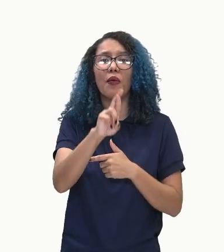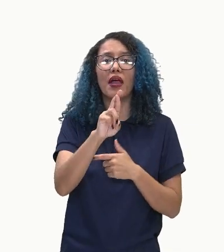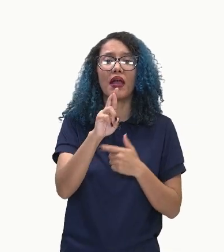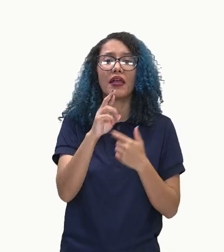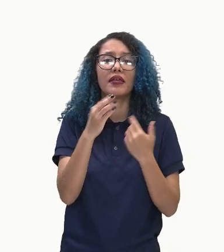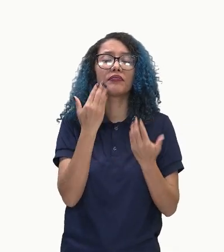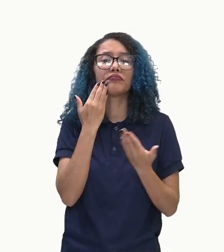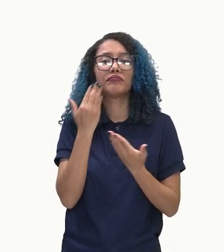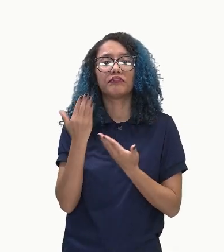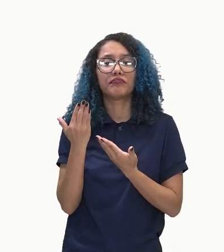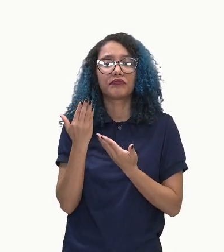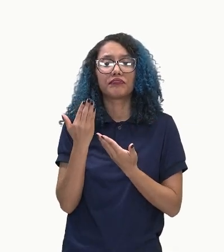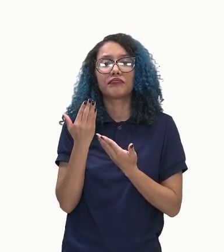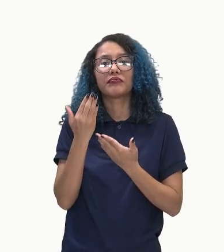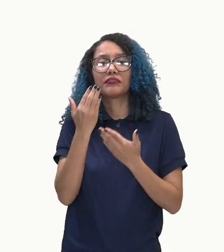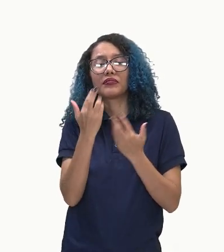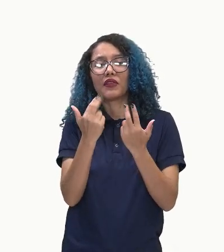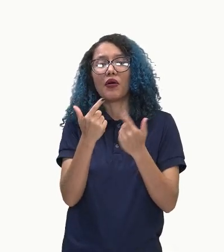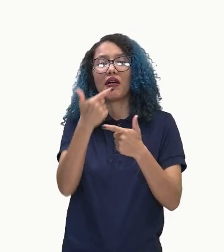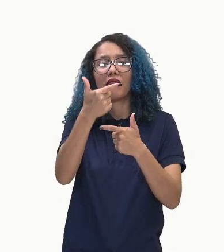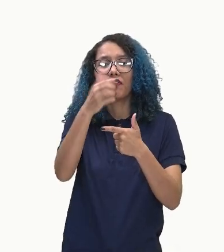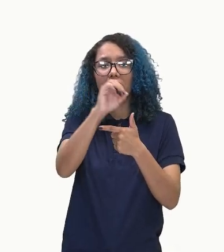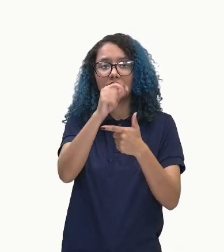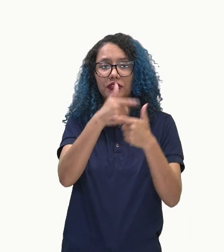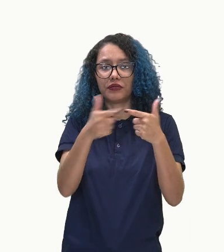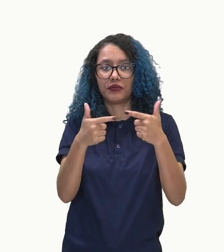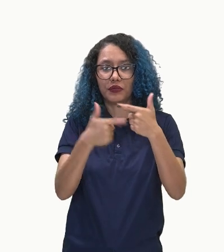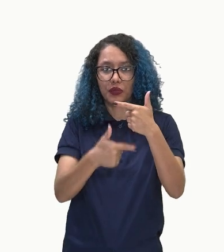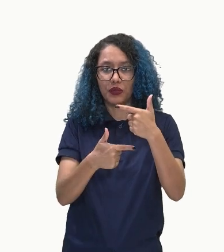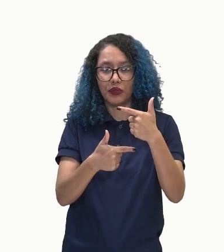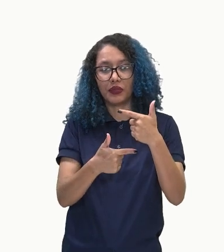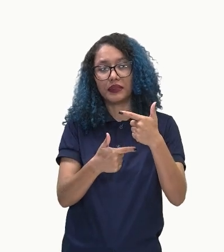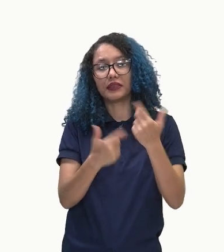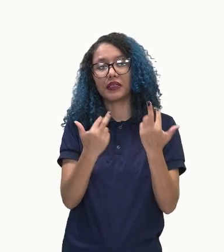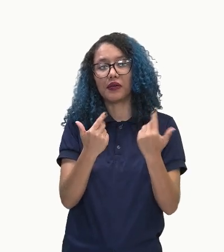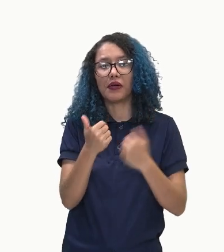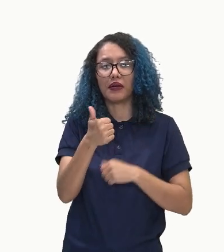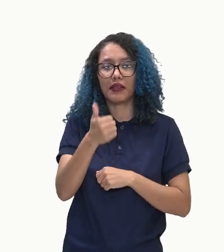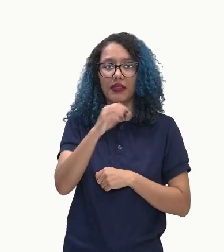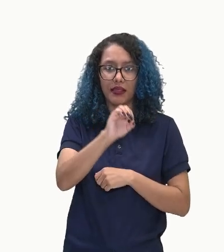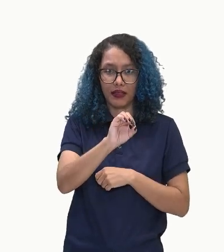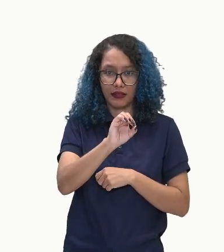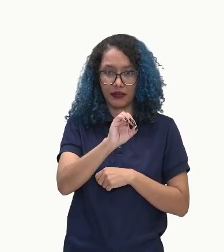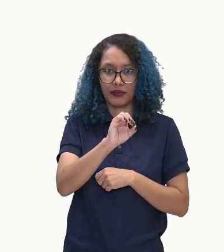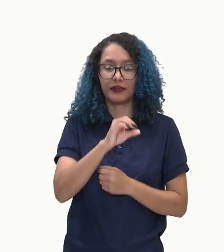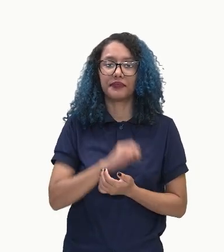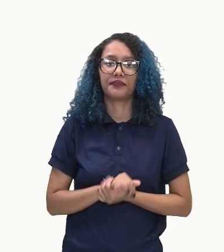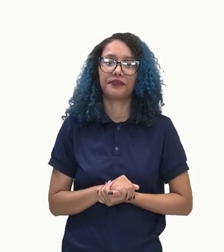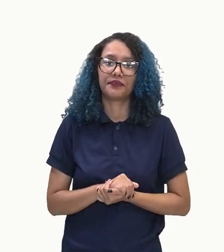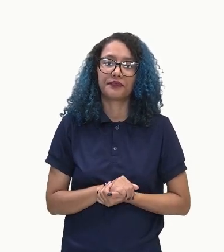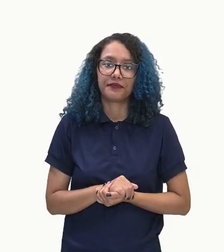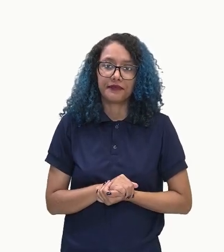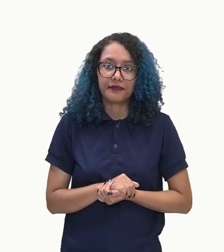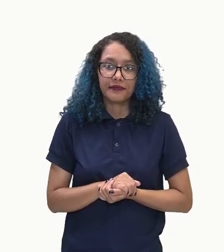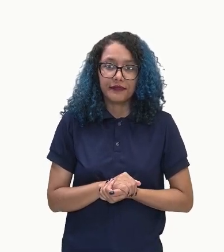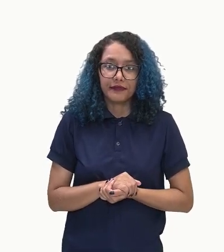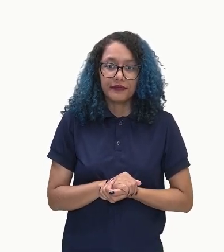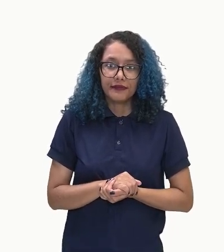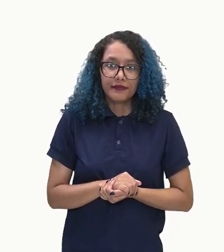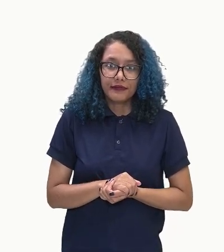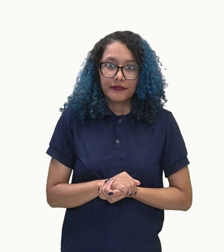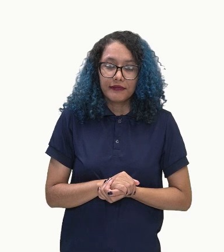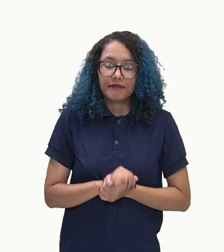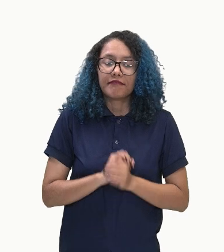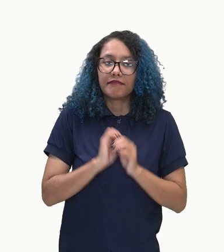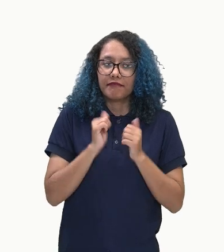20 sobre 2. Que na verdade, então, nós podemos dizer que esse raio equivale a 10. Tá legal? Bom, disse